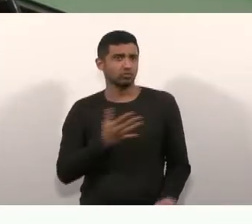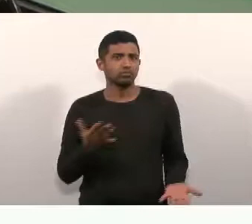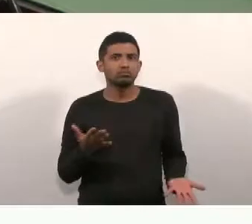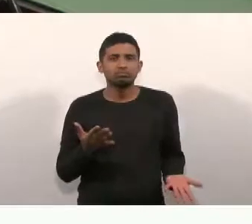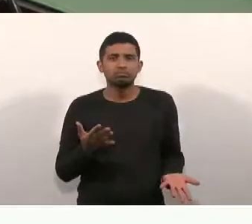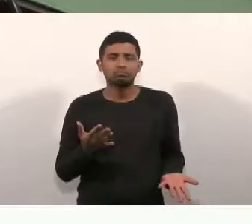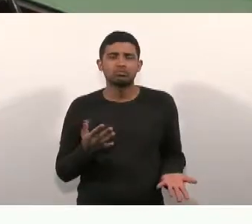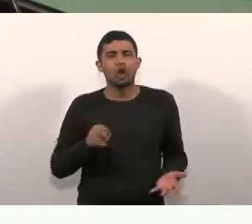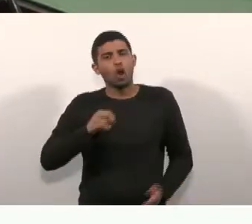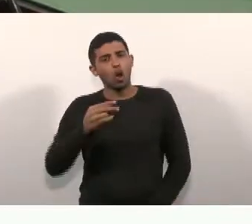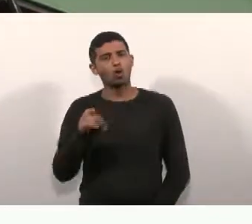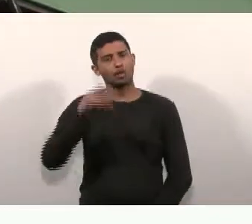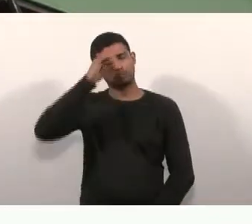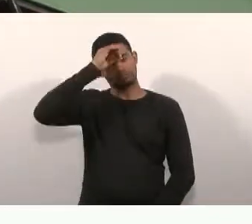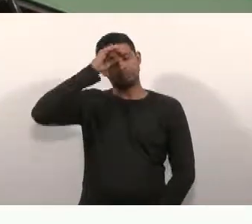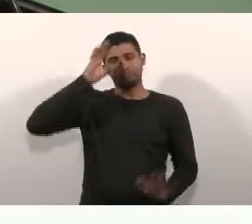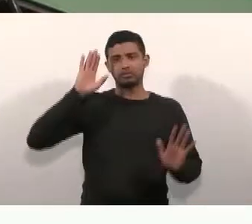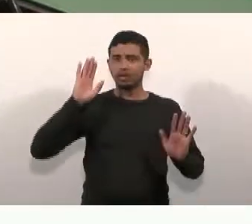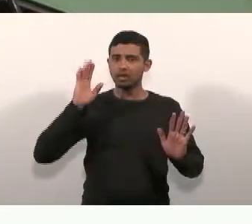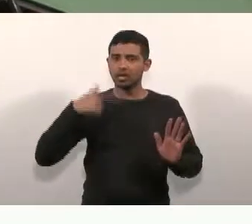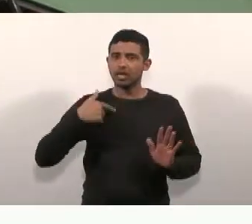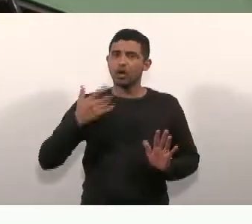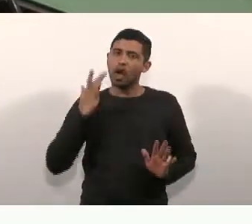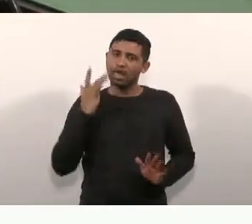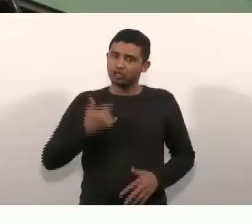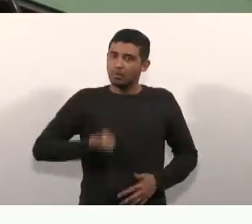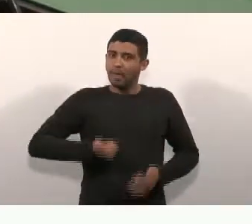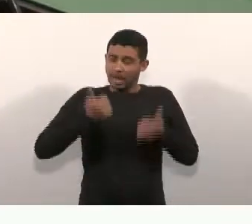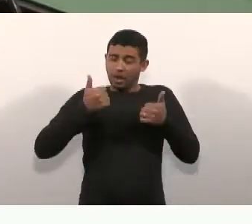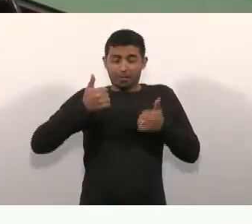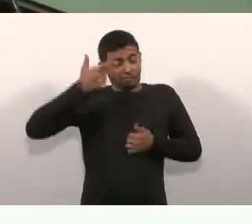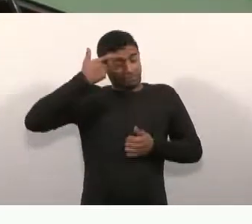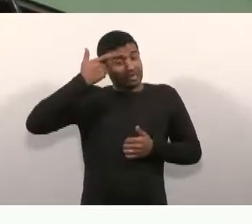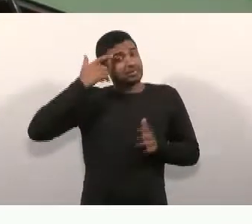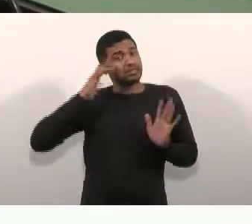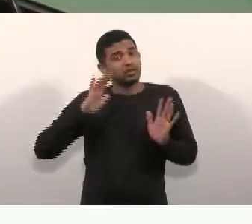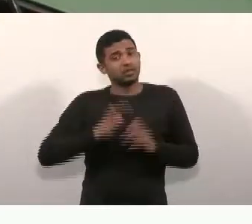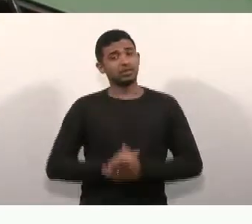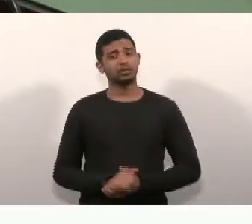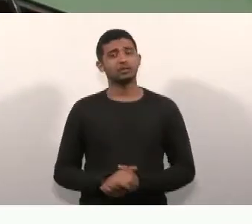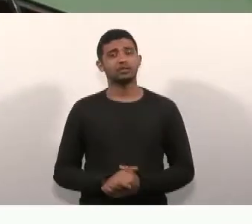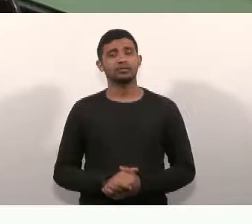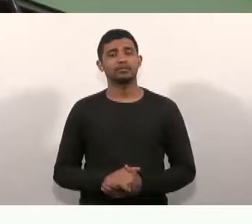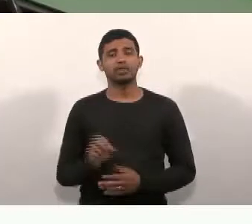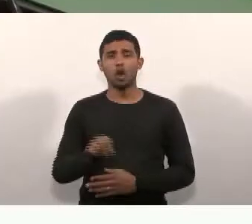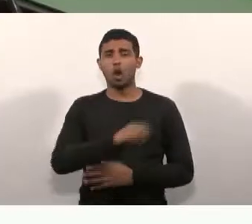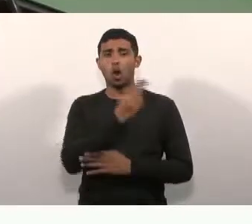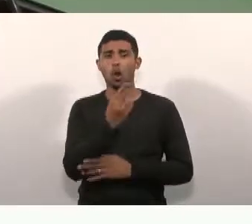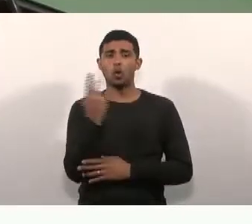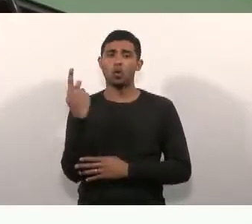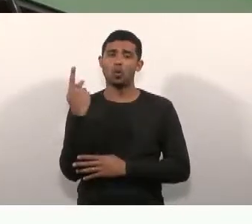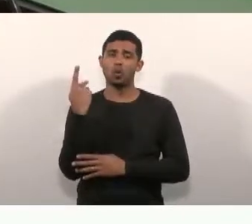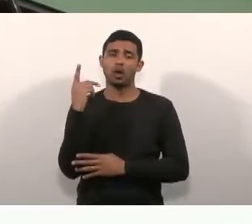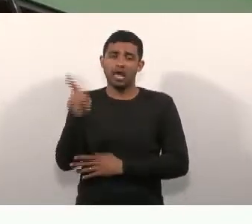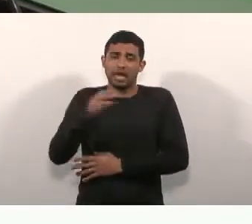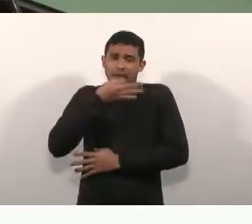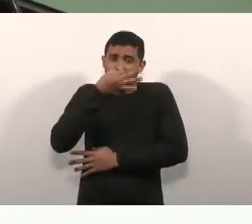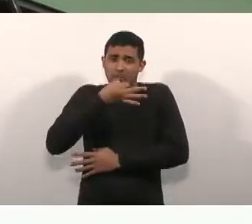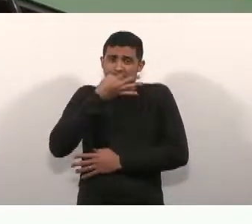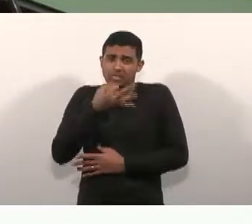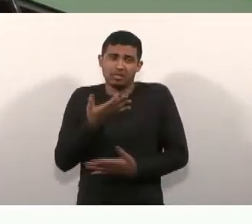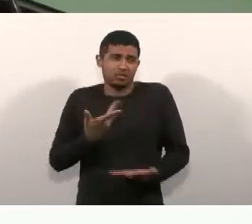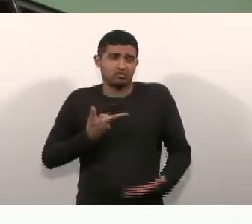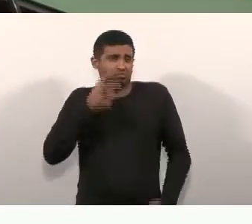e eu prefiro ficar com essa hipótese, ou isso é uma argumentação que vai ao encontro dos